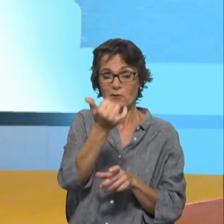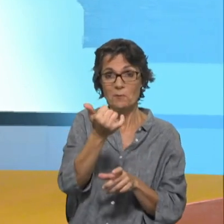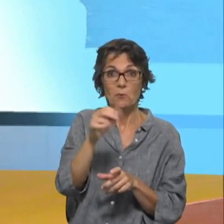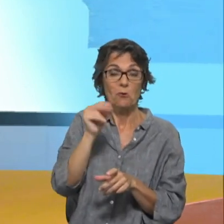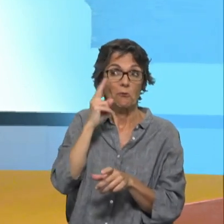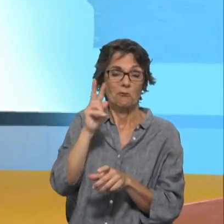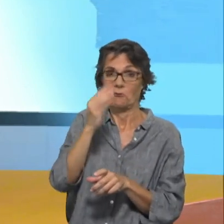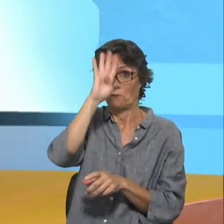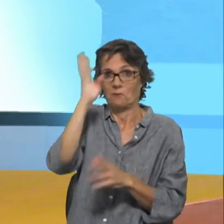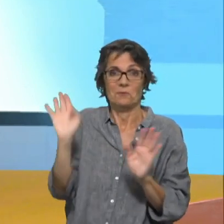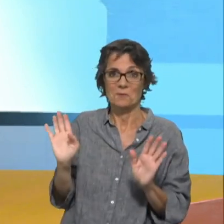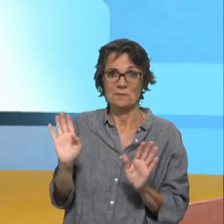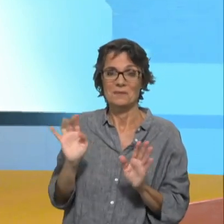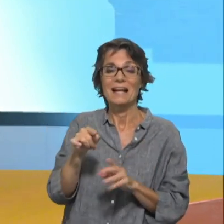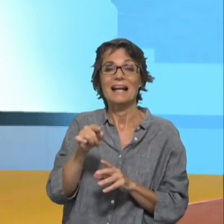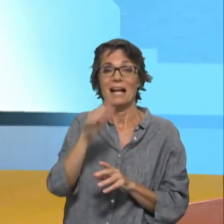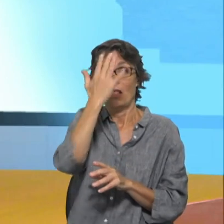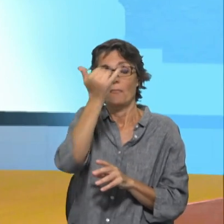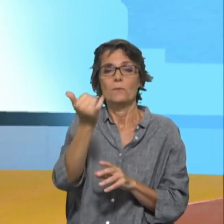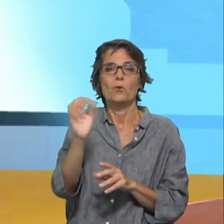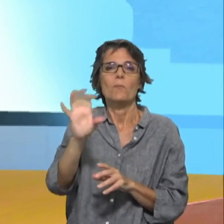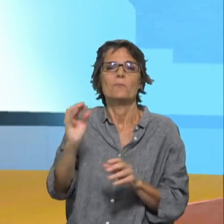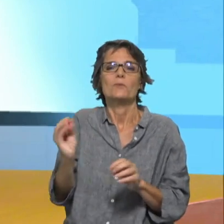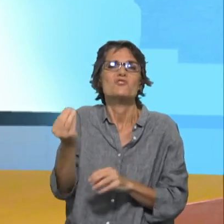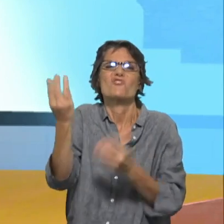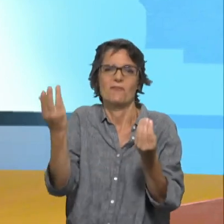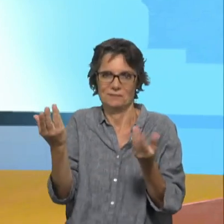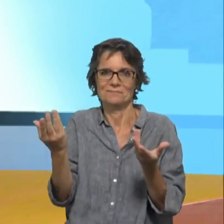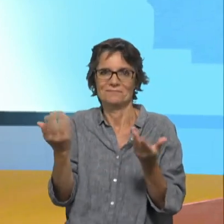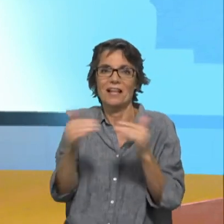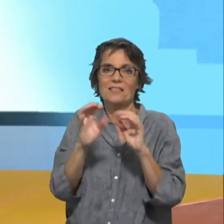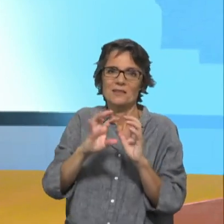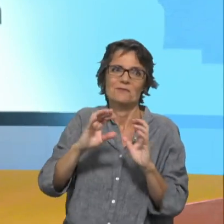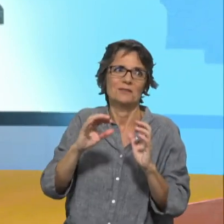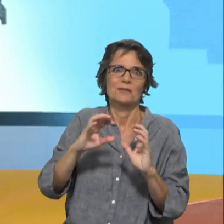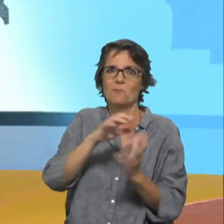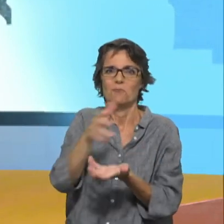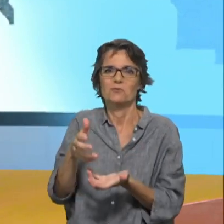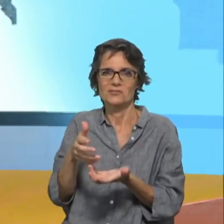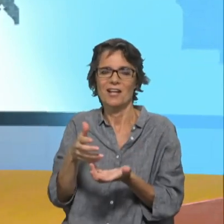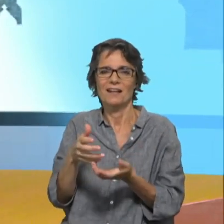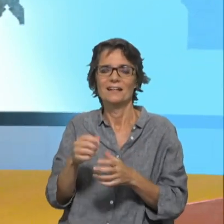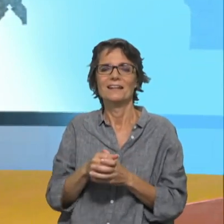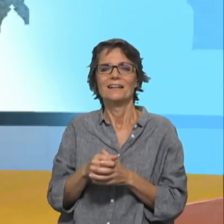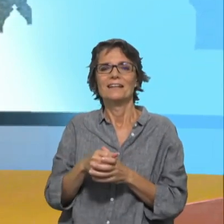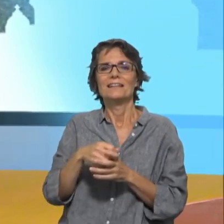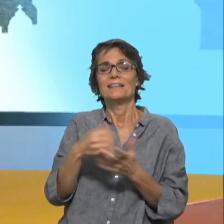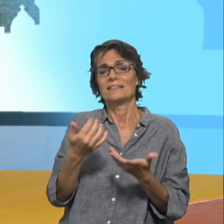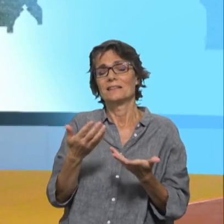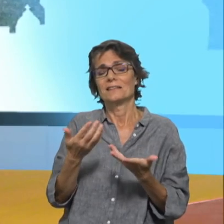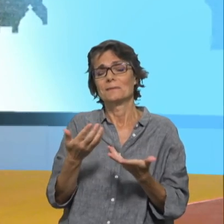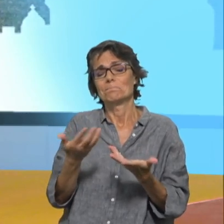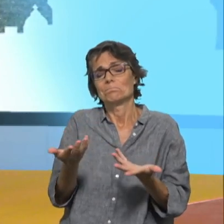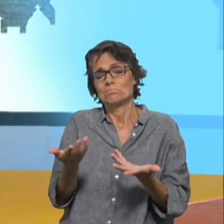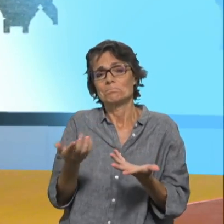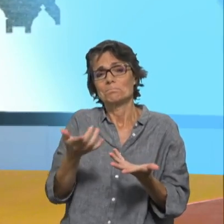que pensar que Timor é um dos países mais jovens do mundo, não só a idade de independência, tem apenas 22 anos, mas também